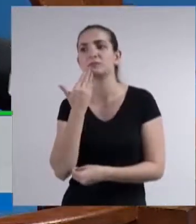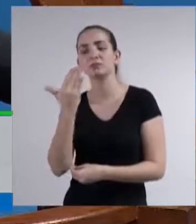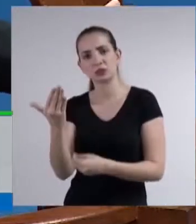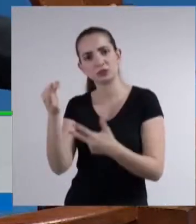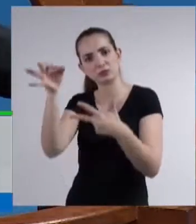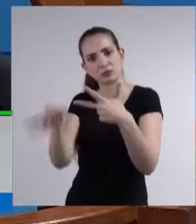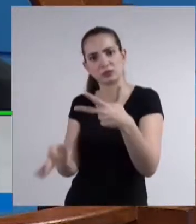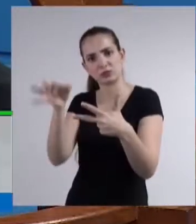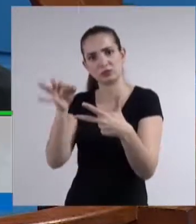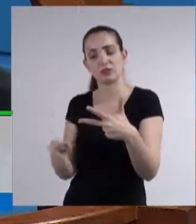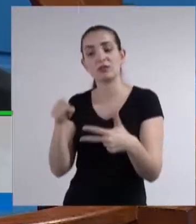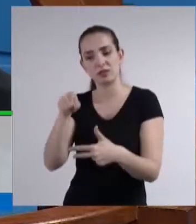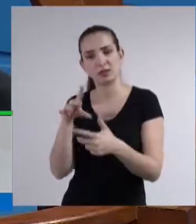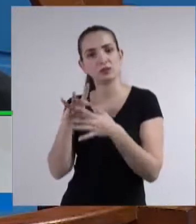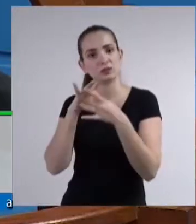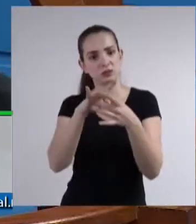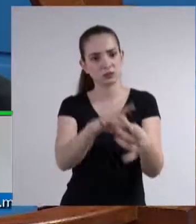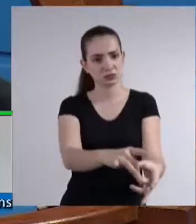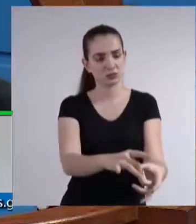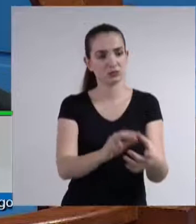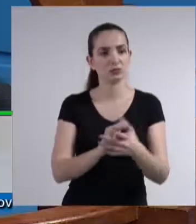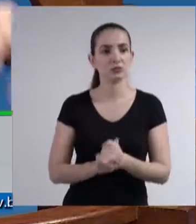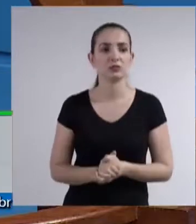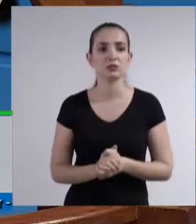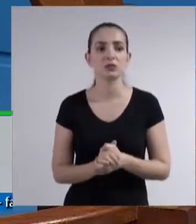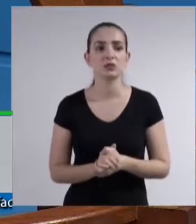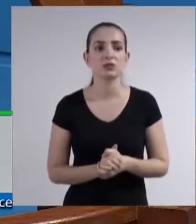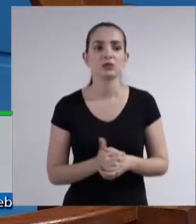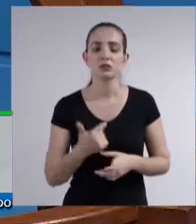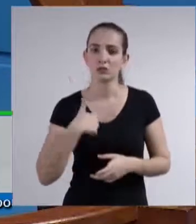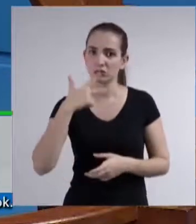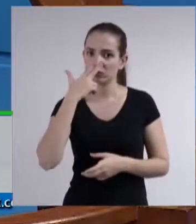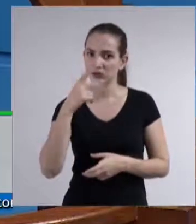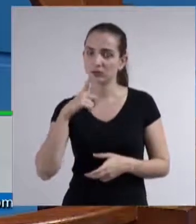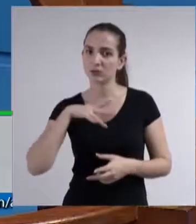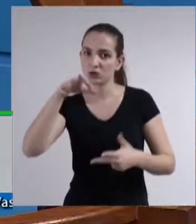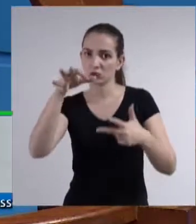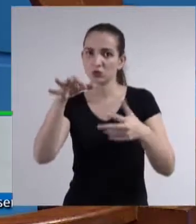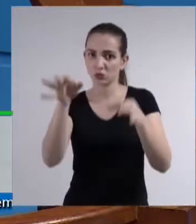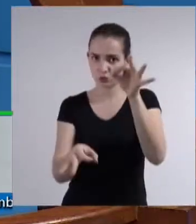Judiciário nessas situações, e eu acho que dentro de um processo